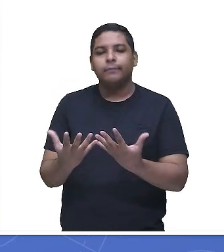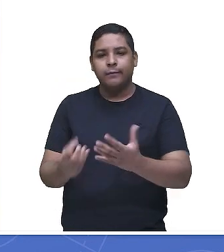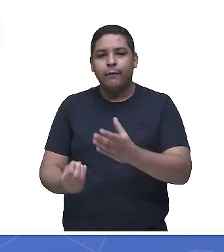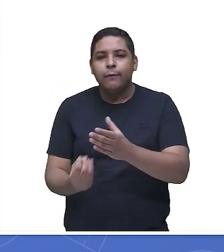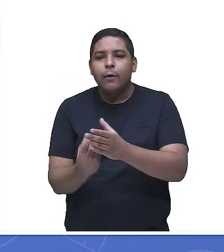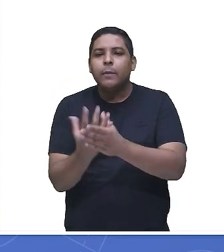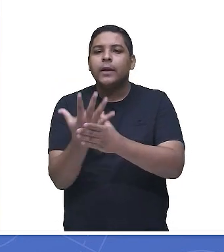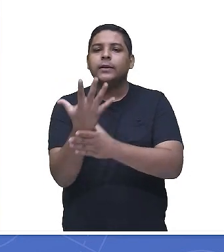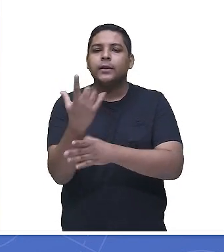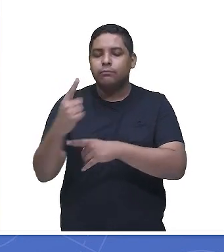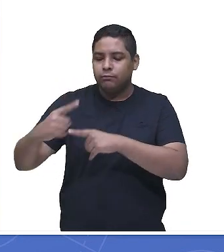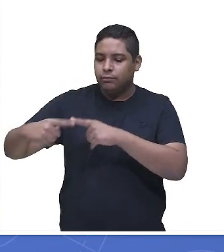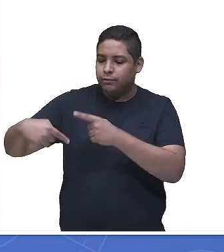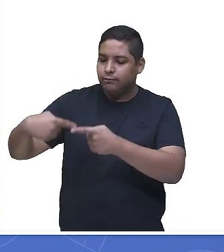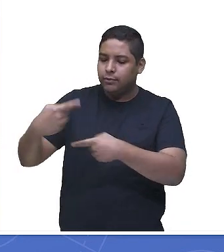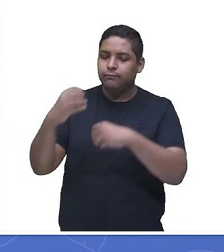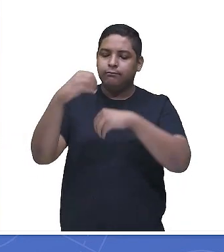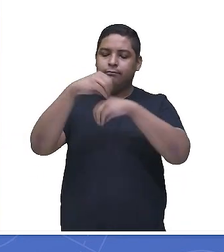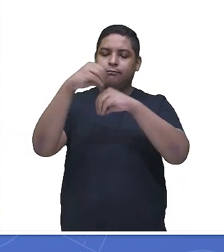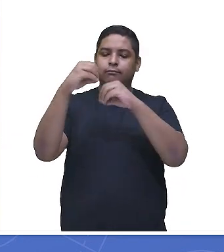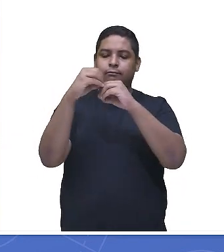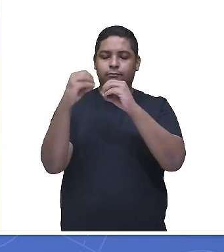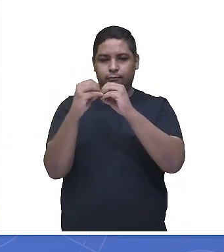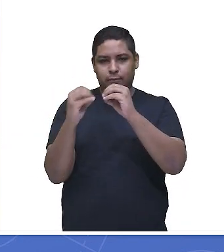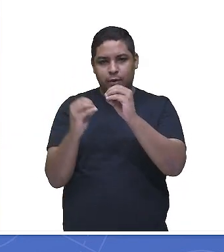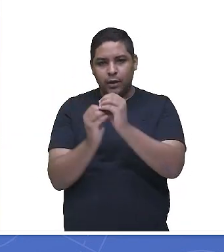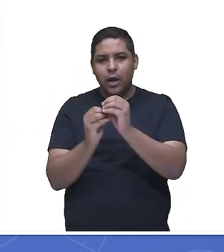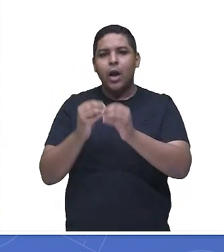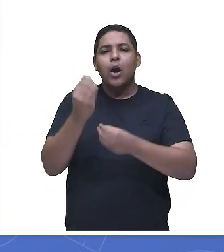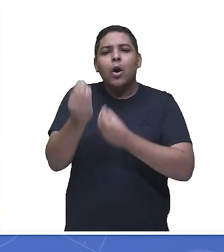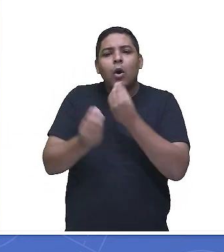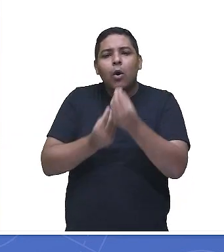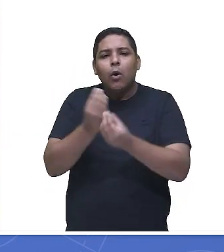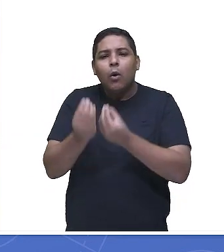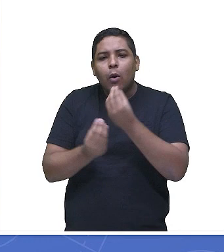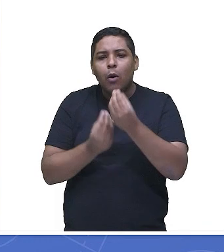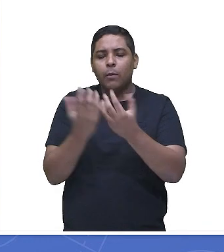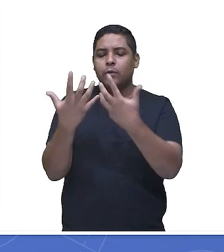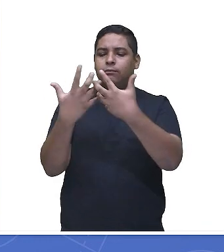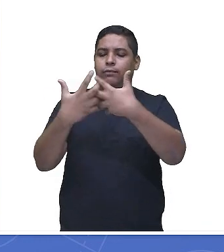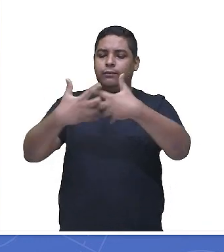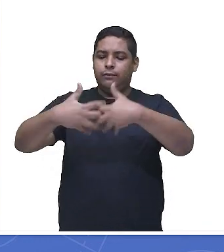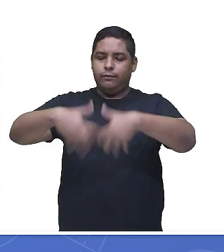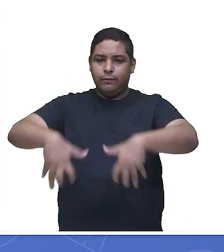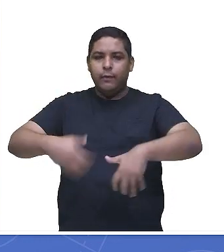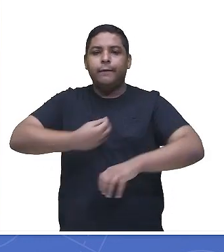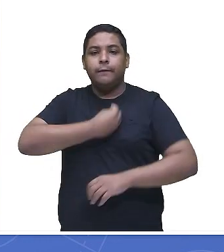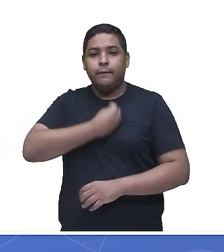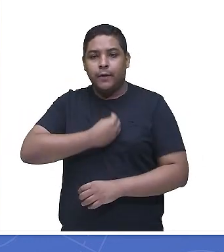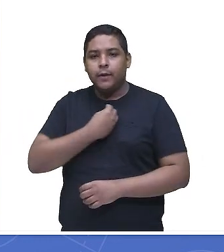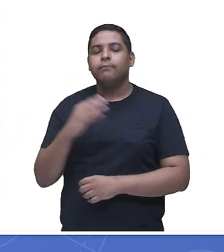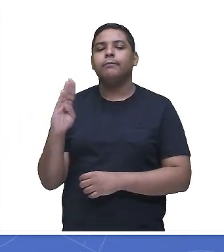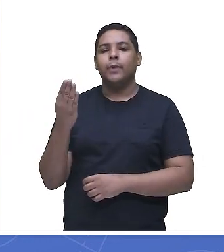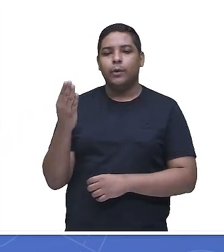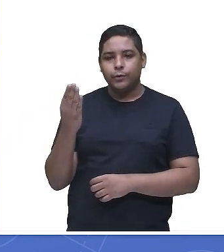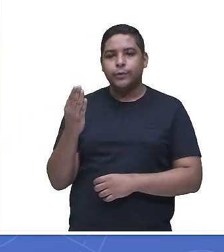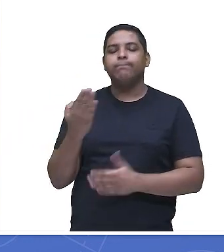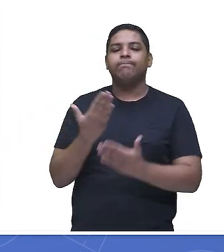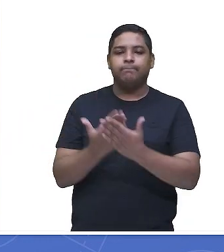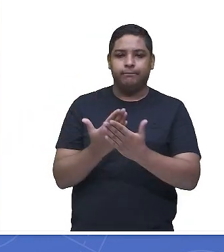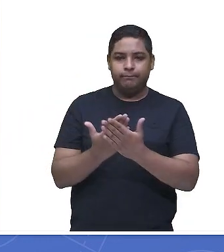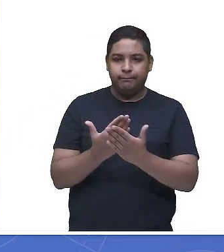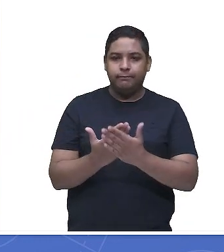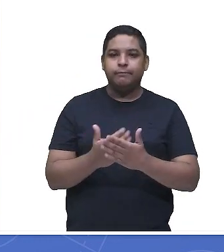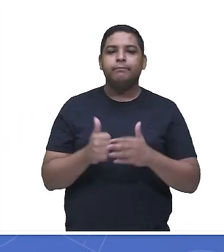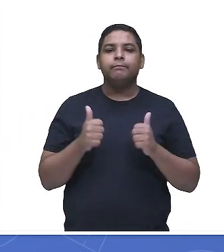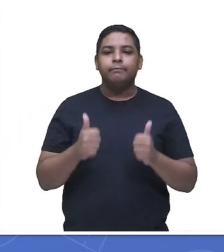formação, as moléculas, como é que funciona a vida, tudo isso a biologia estuda. Então, é uma